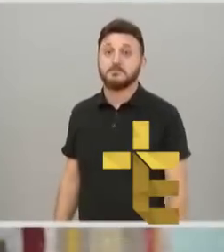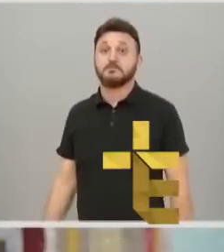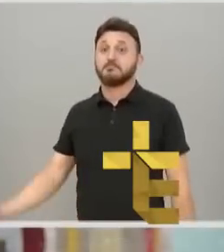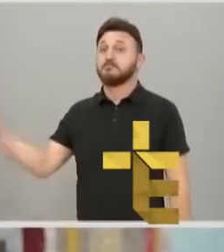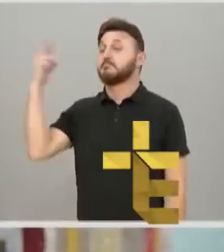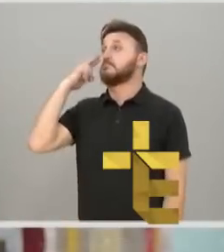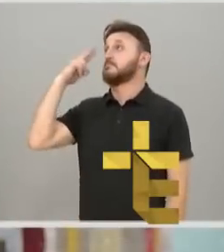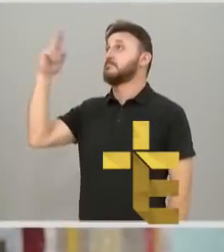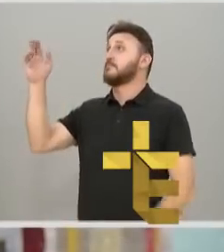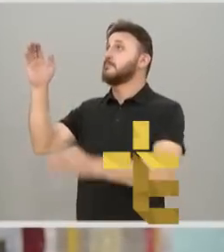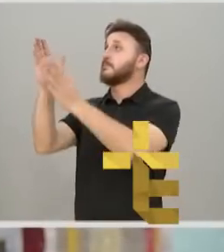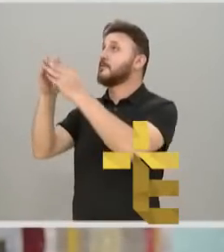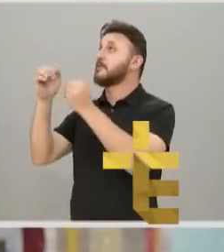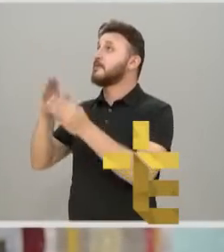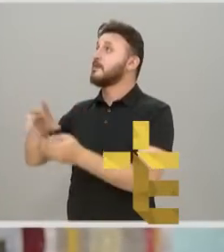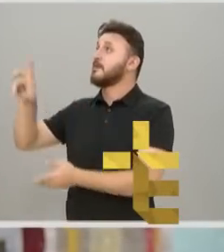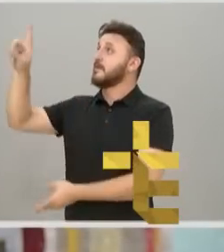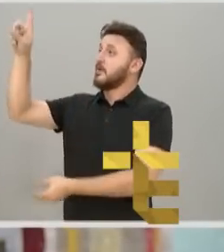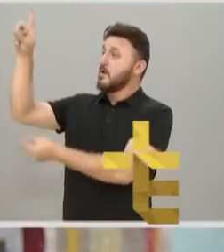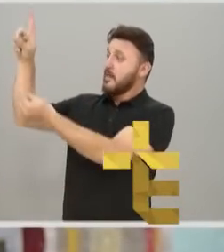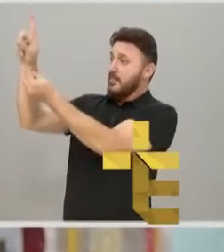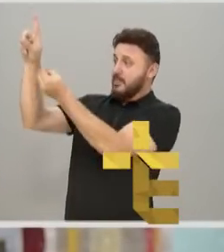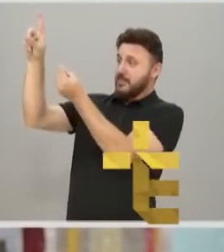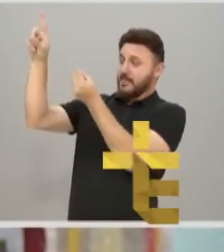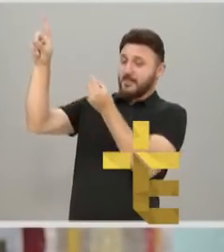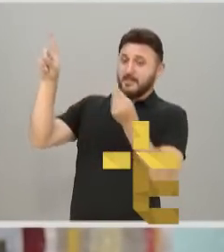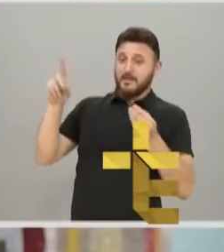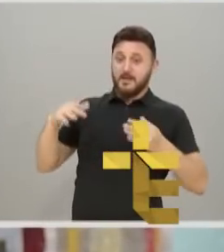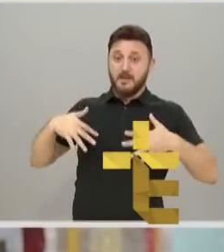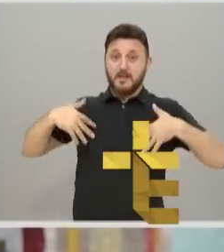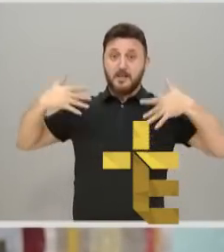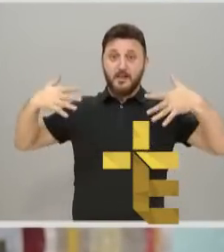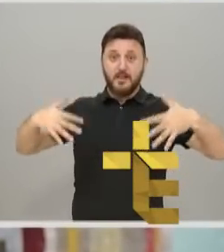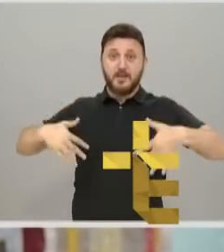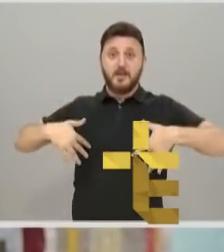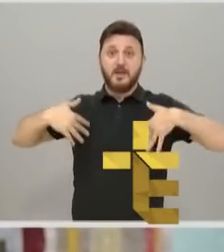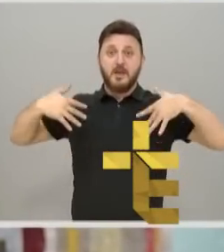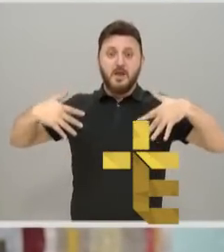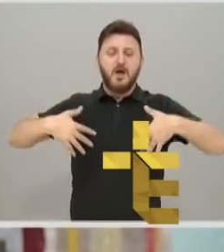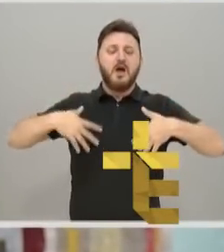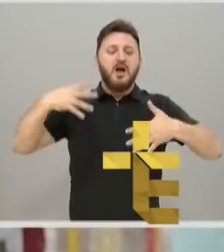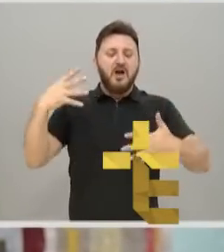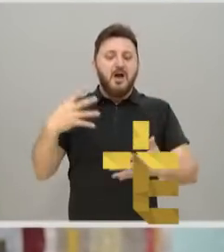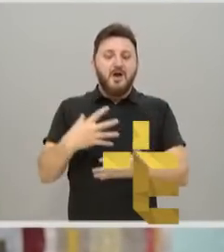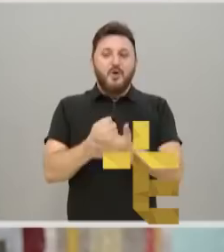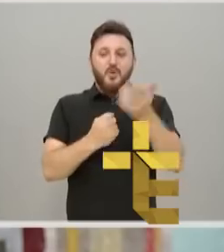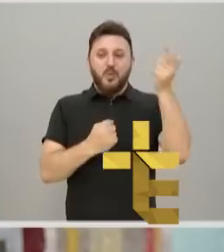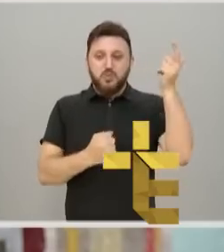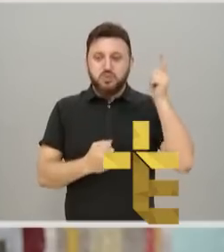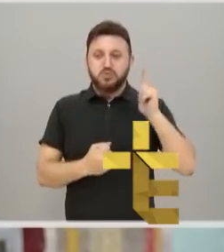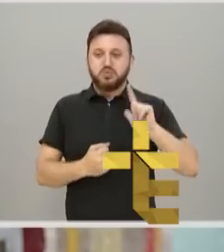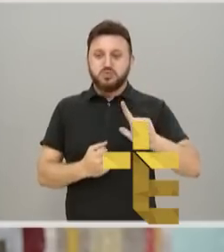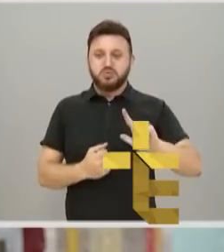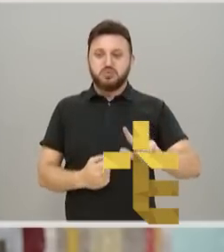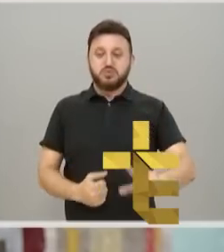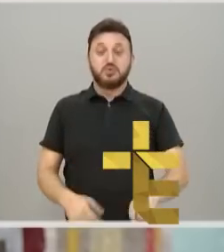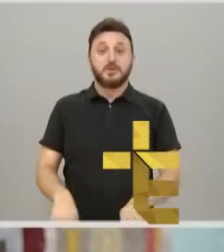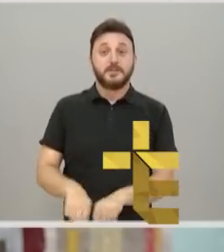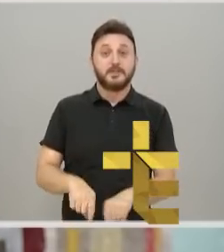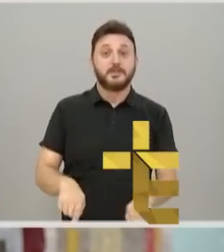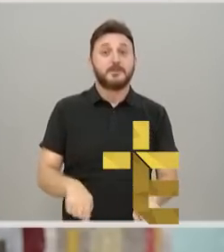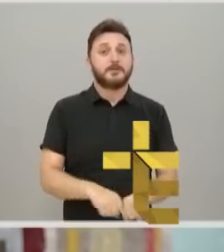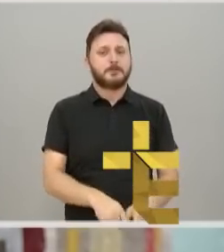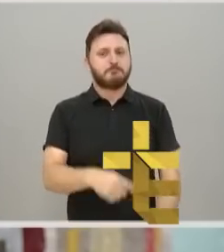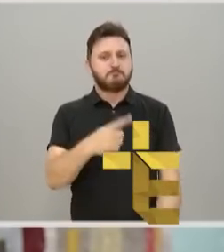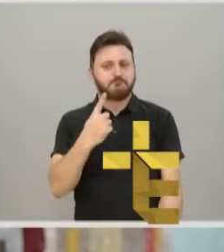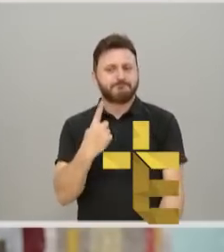Dai-me de novo a alegria de ser salvo e